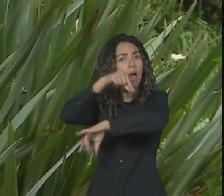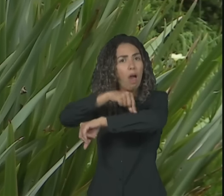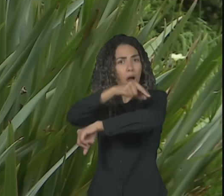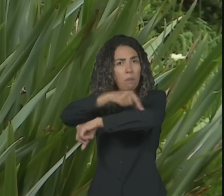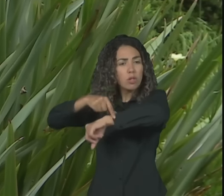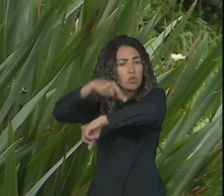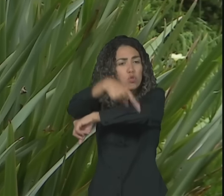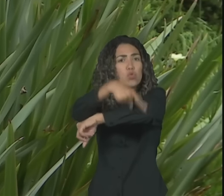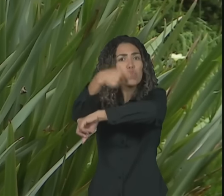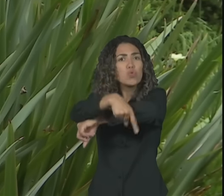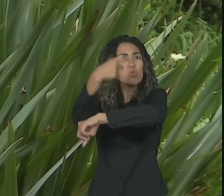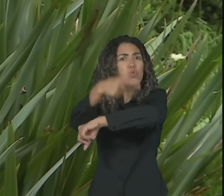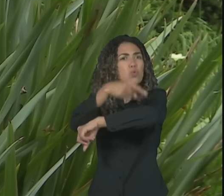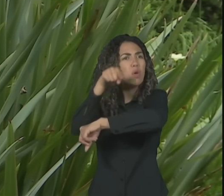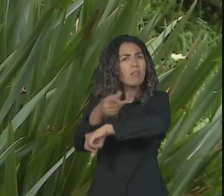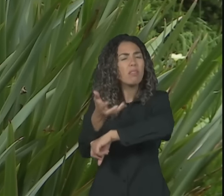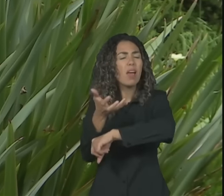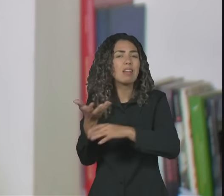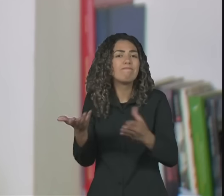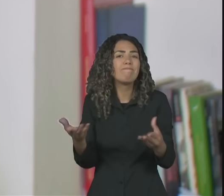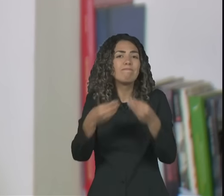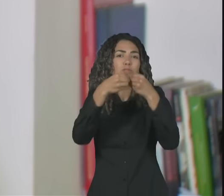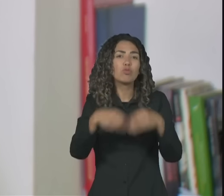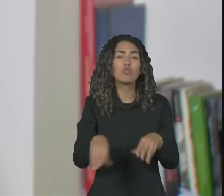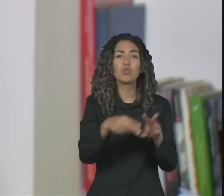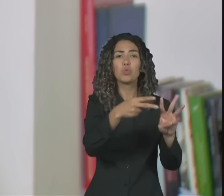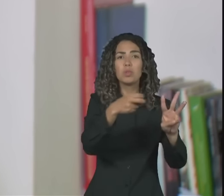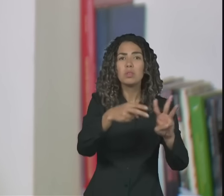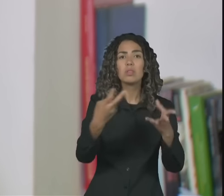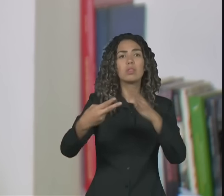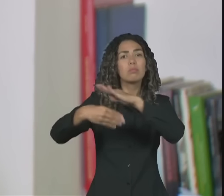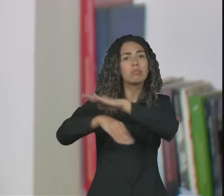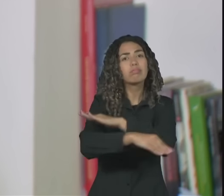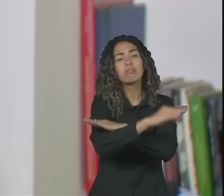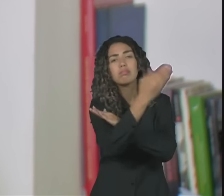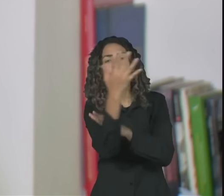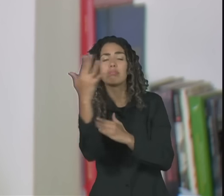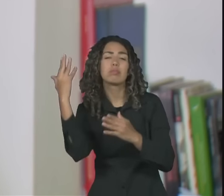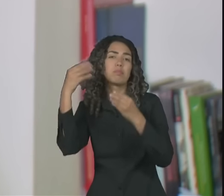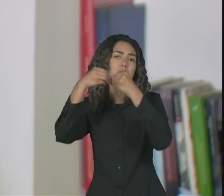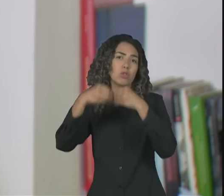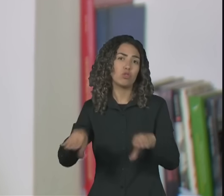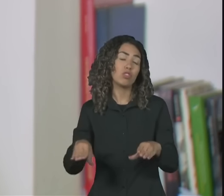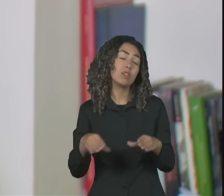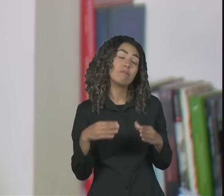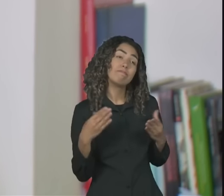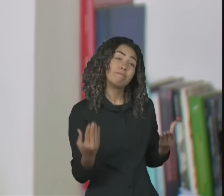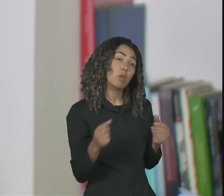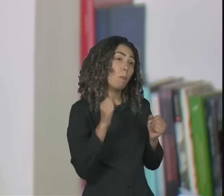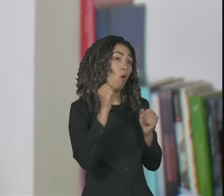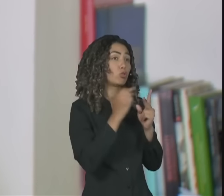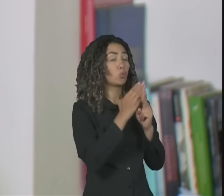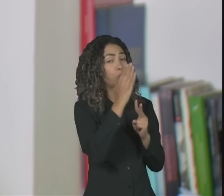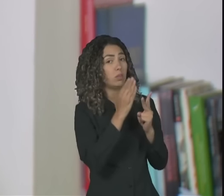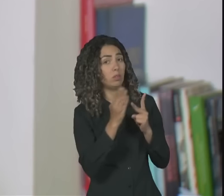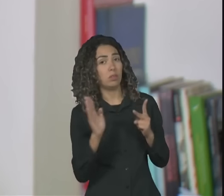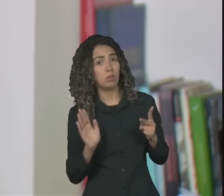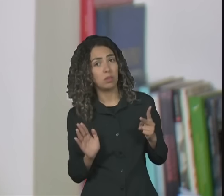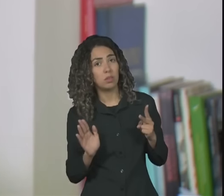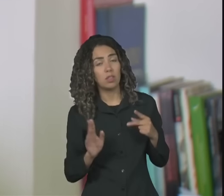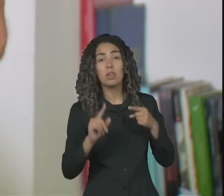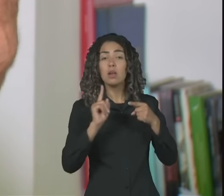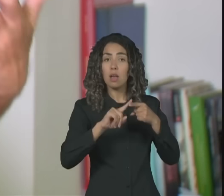comunidades tradicionais e a biodiversidade. Nós vamos ter duas possibilidades. Ou o petróleo vai valer muito, o que significa que a